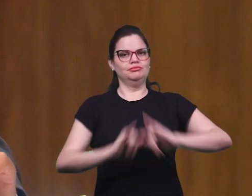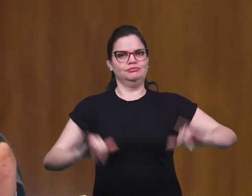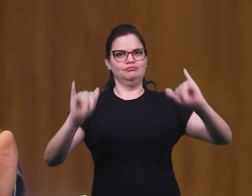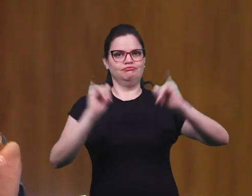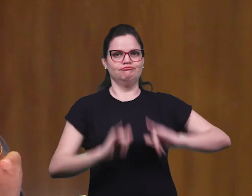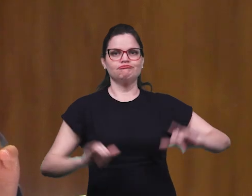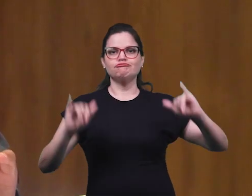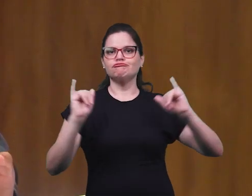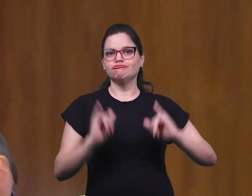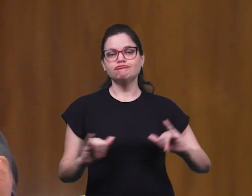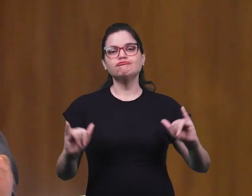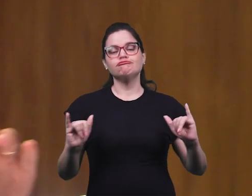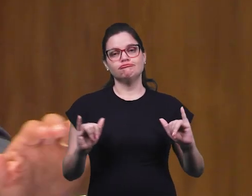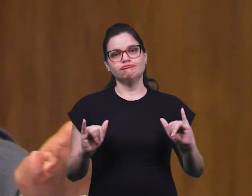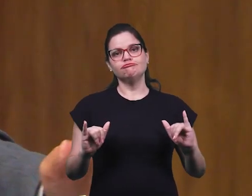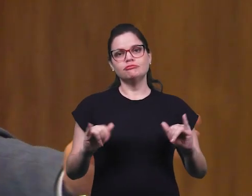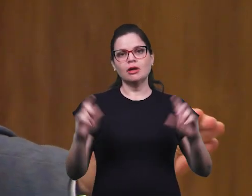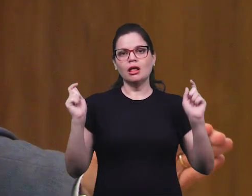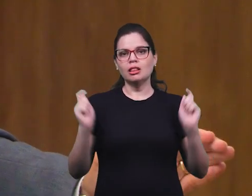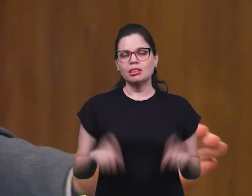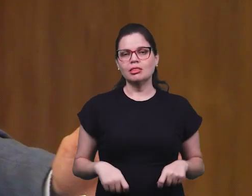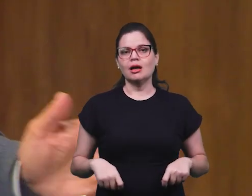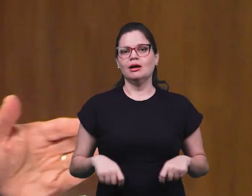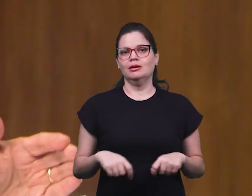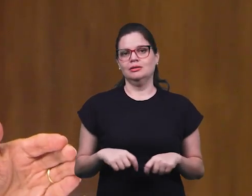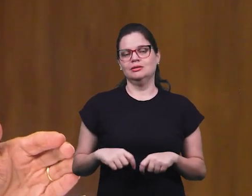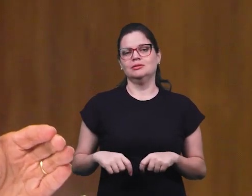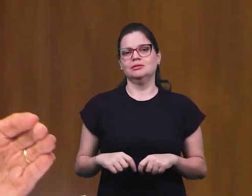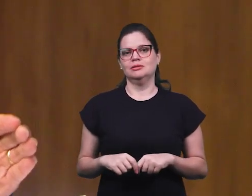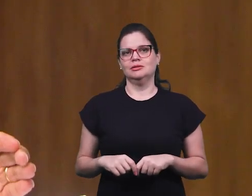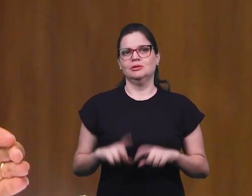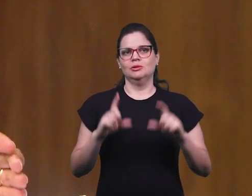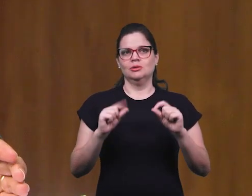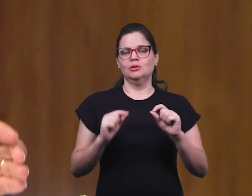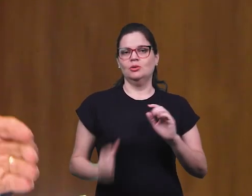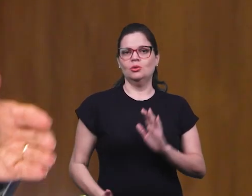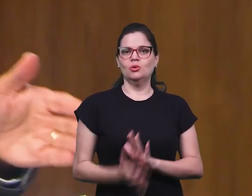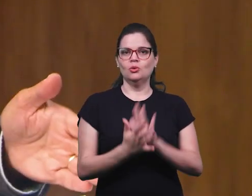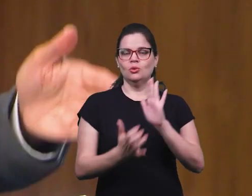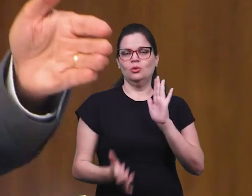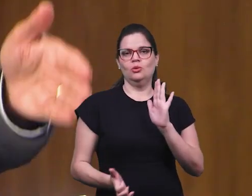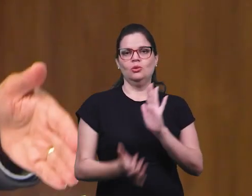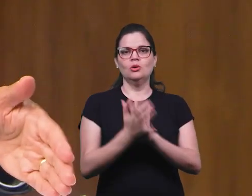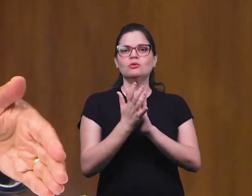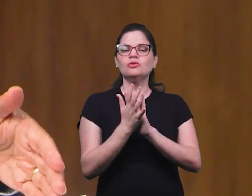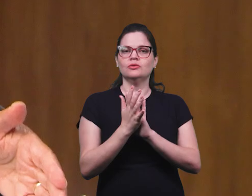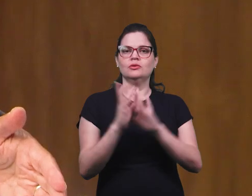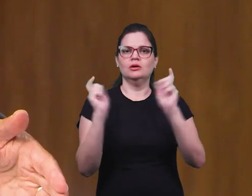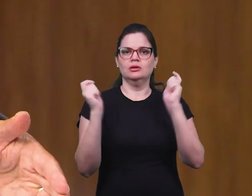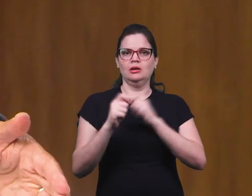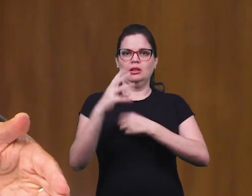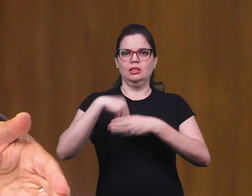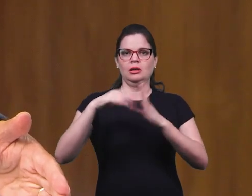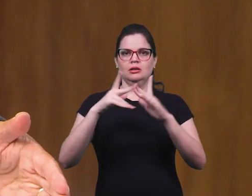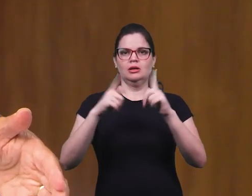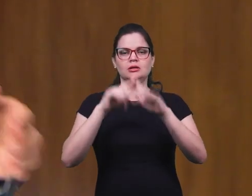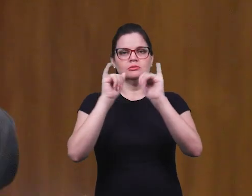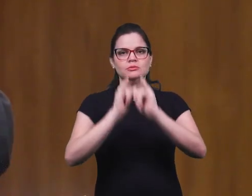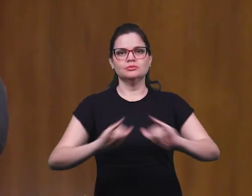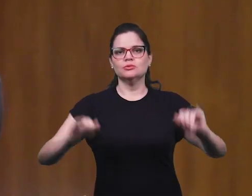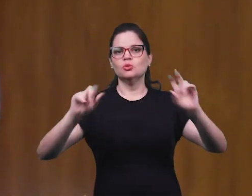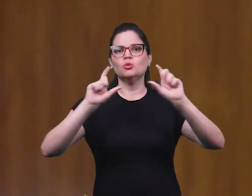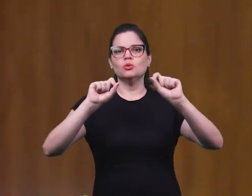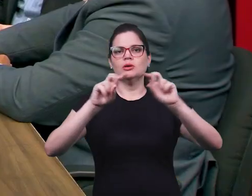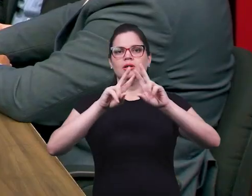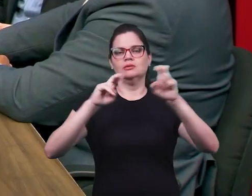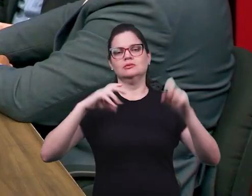como meio para que o louvor ele seja um instrumento dentro da igreja para a salvação de